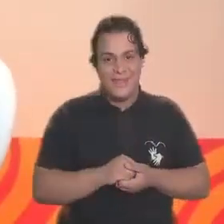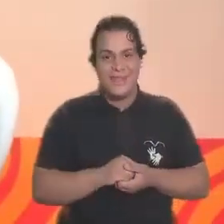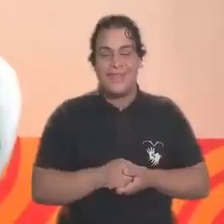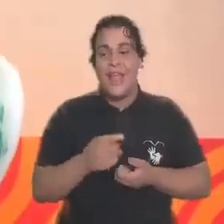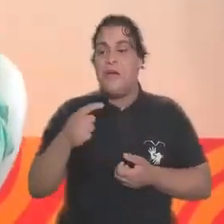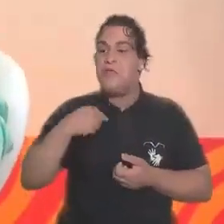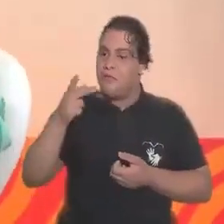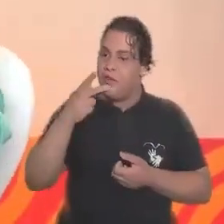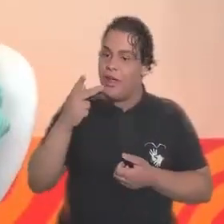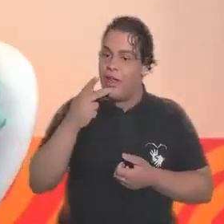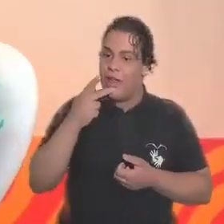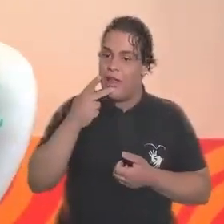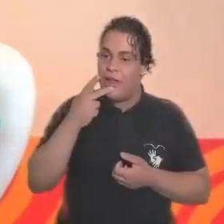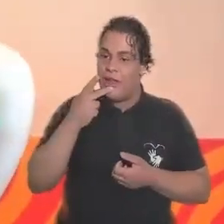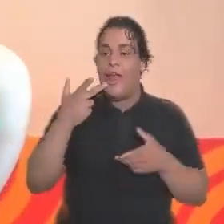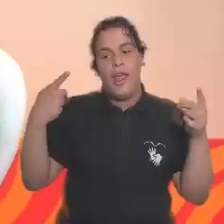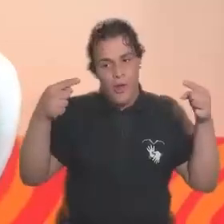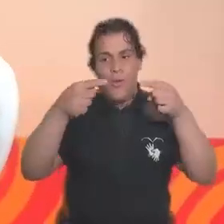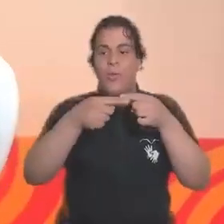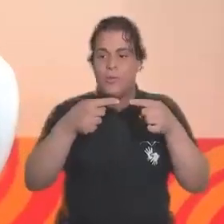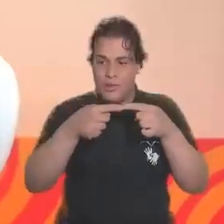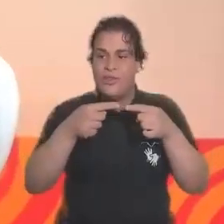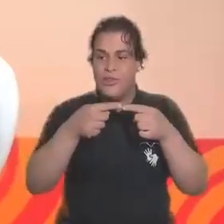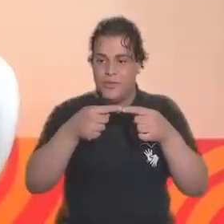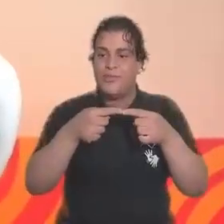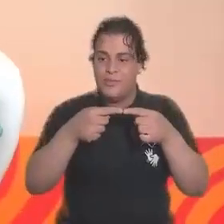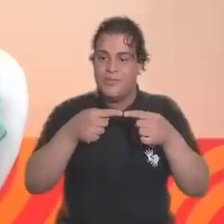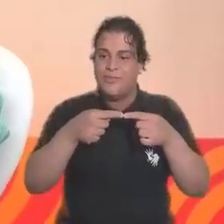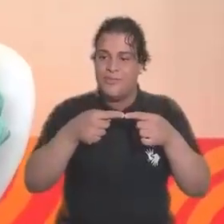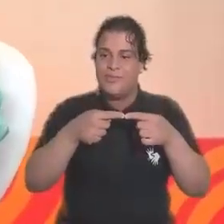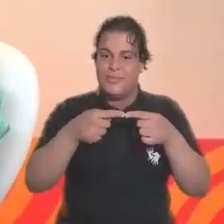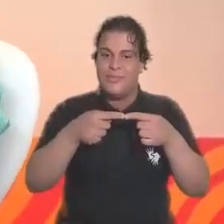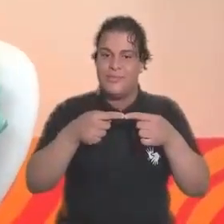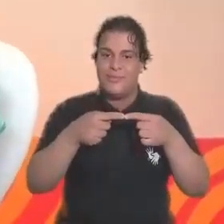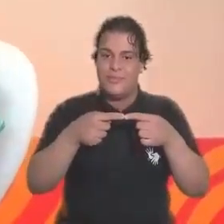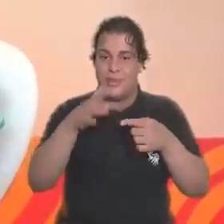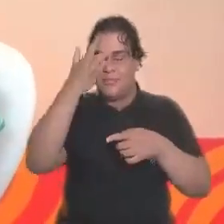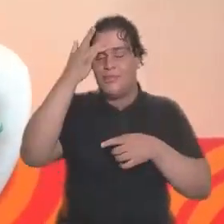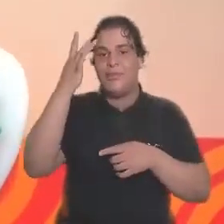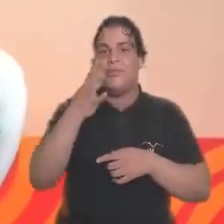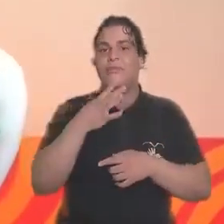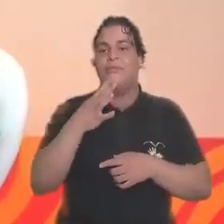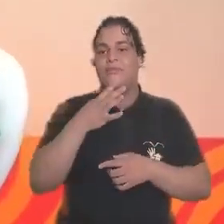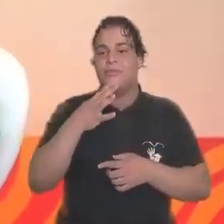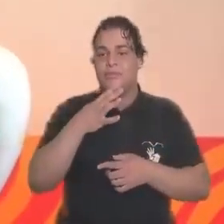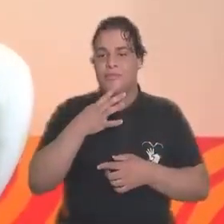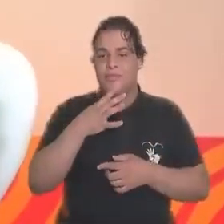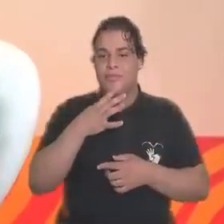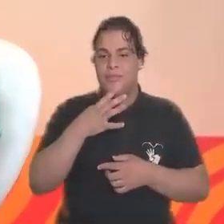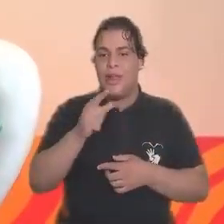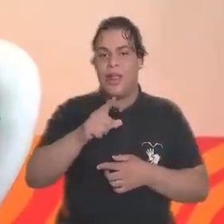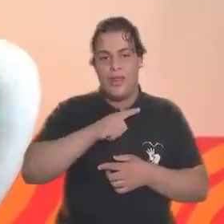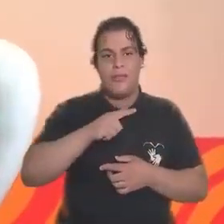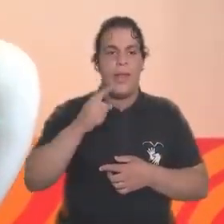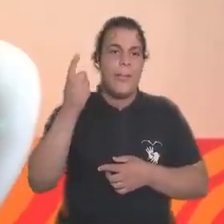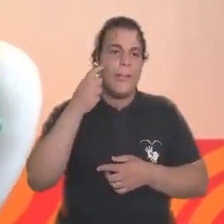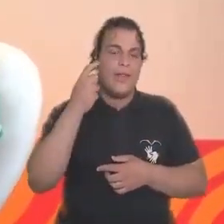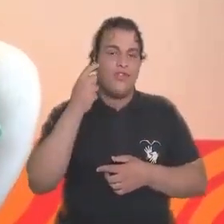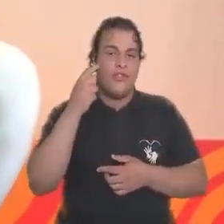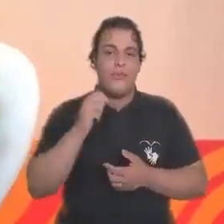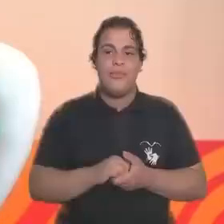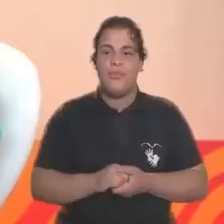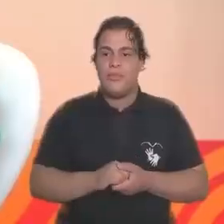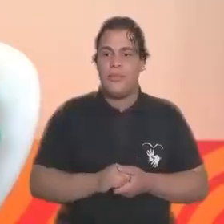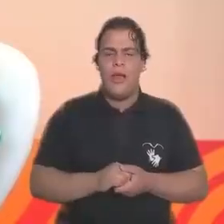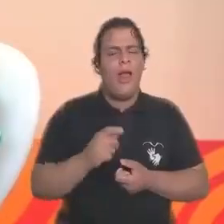Eu peguei e falei assim, o objetivo foi esse, né? Aí, o pessoal que conhece a Esther, que tem essa marquinha, né, essa pintinha, falou,